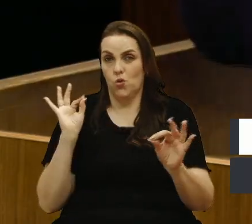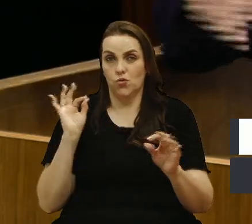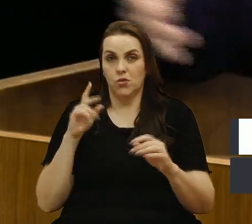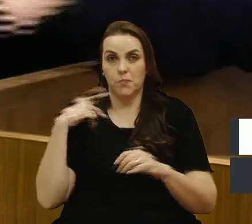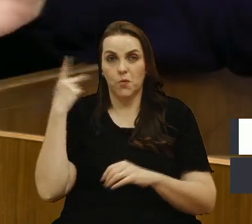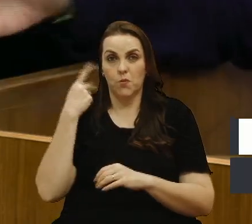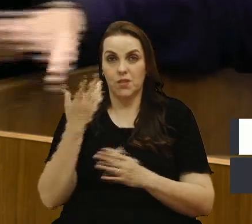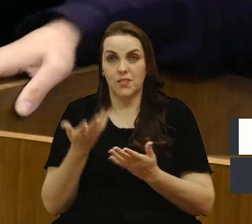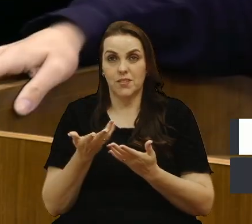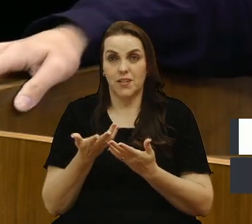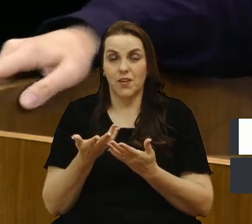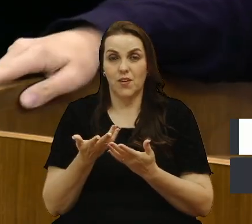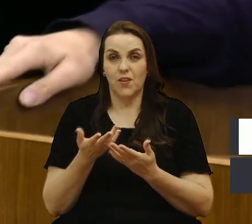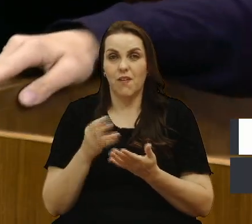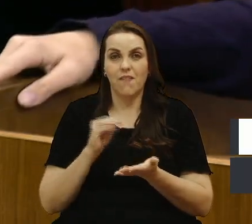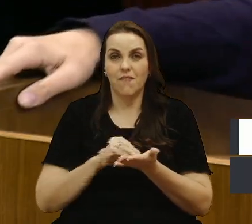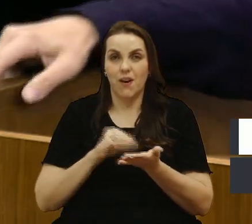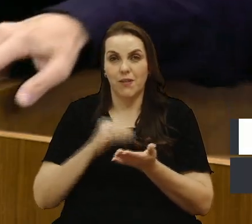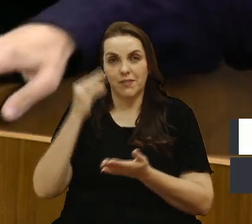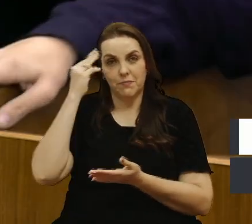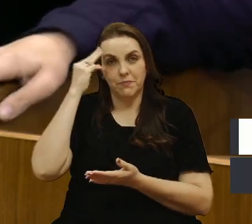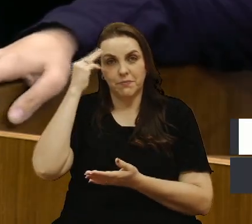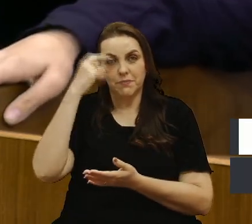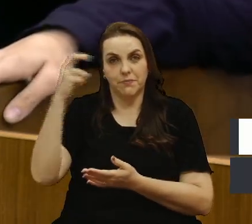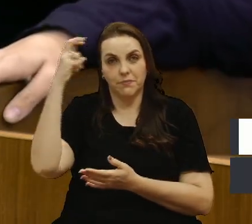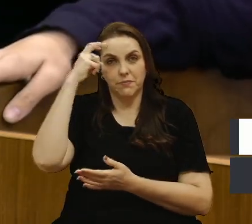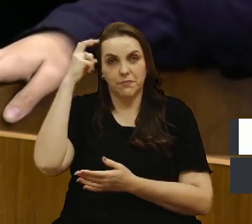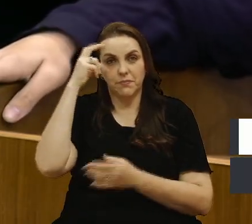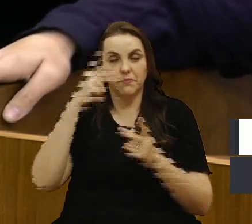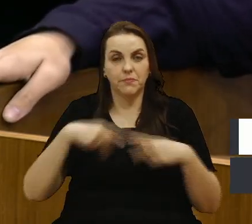memória e a falta de cultura política que nós temos ainda no nosso país.